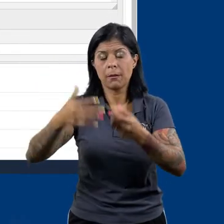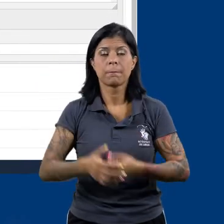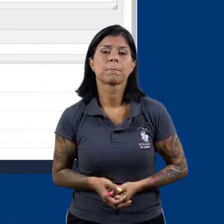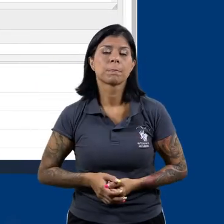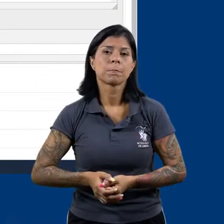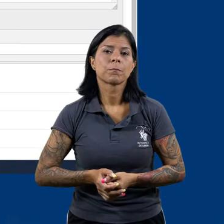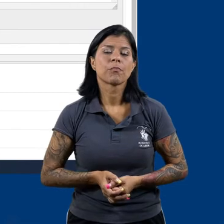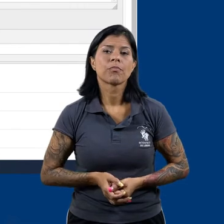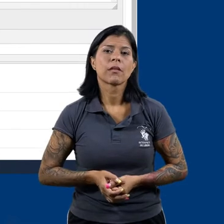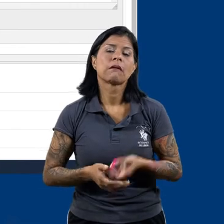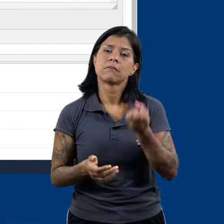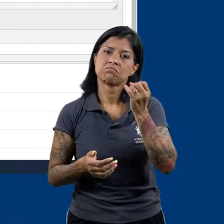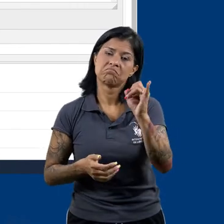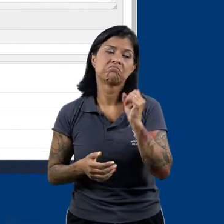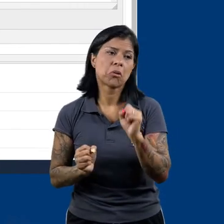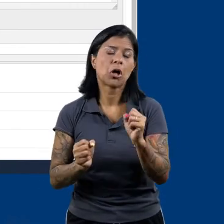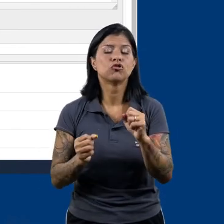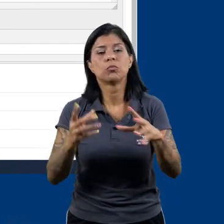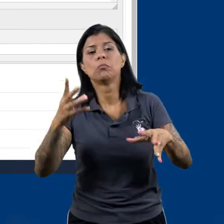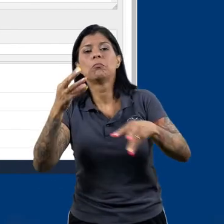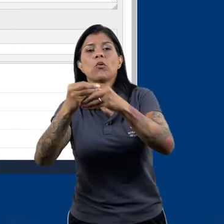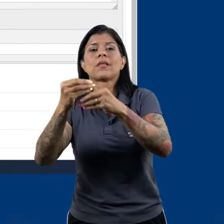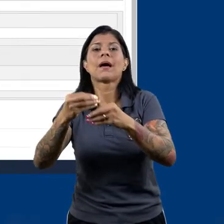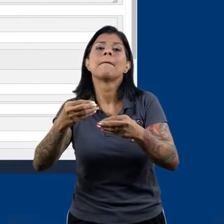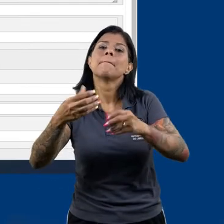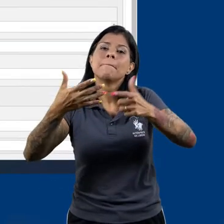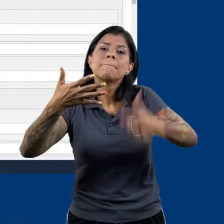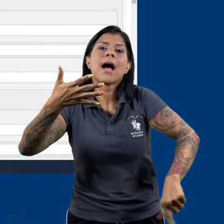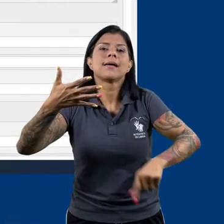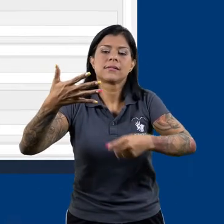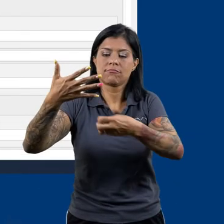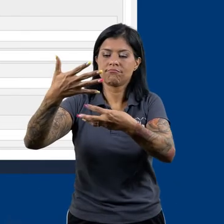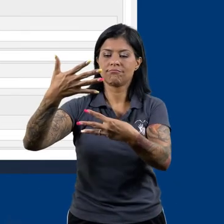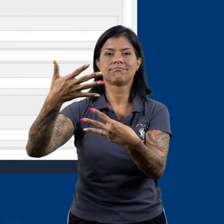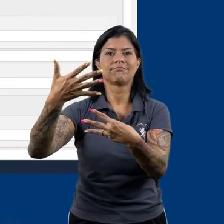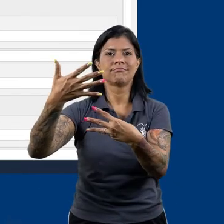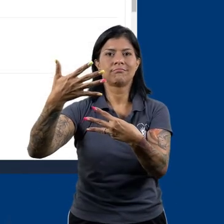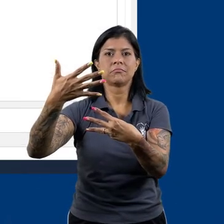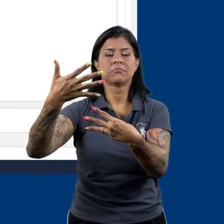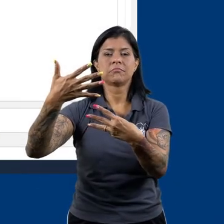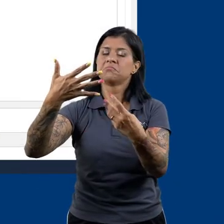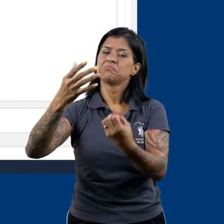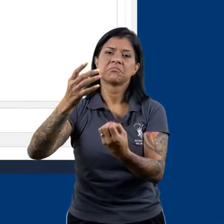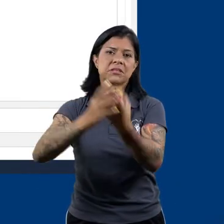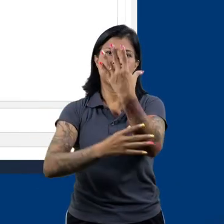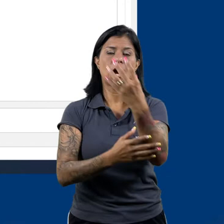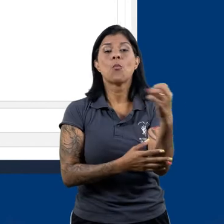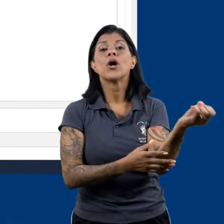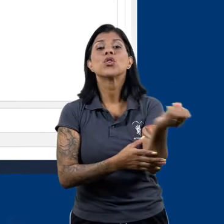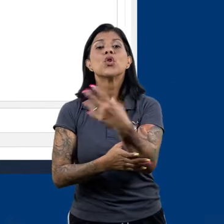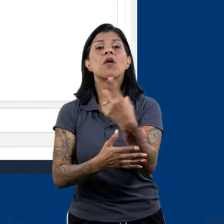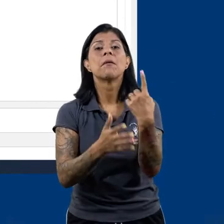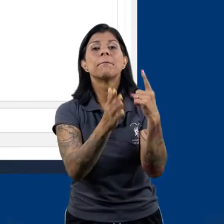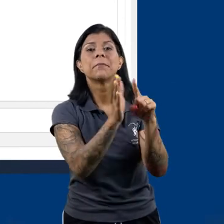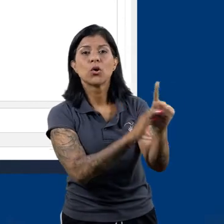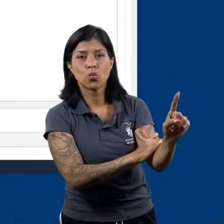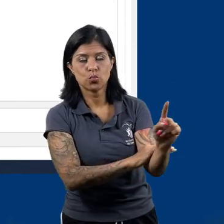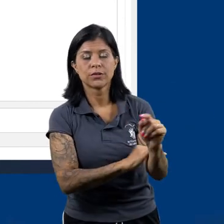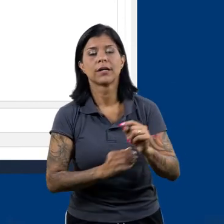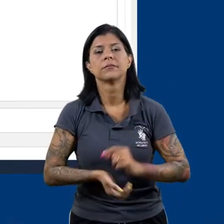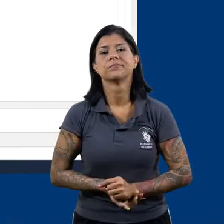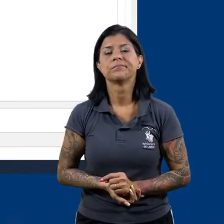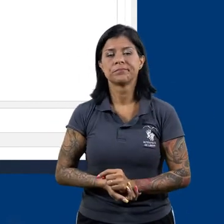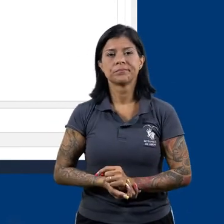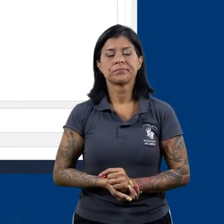clicando sobre o botão espaço em branco para mais três escolhas e vamos criar então nossa